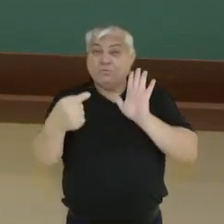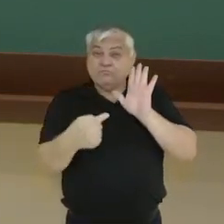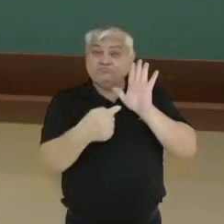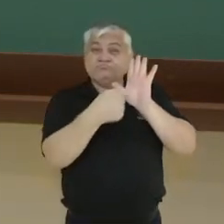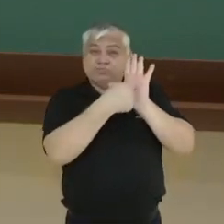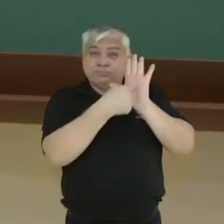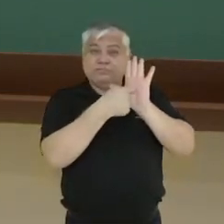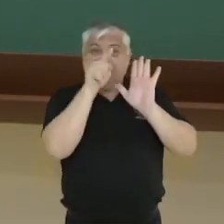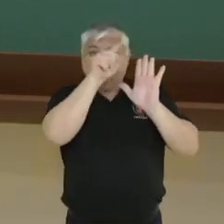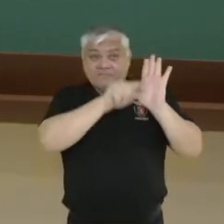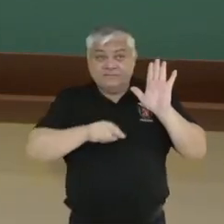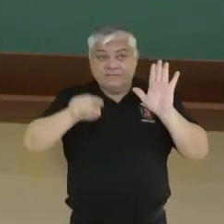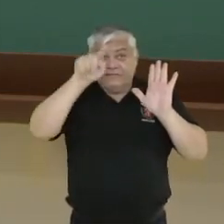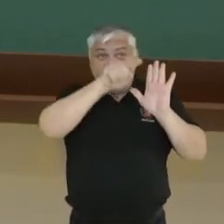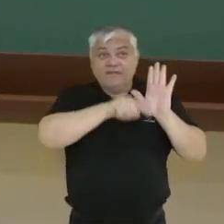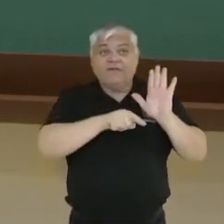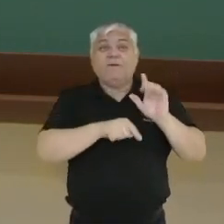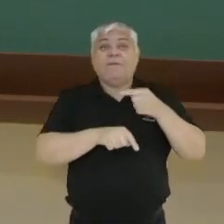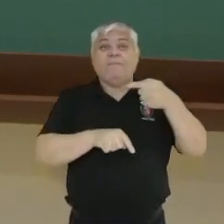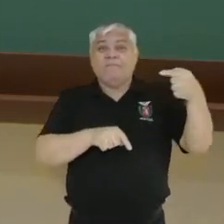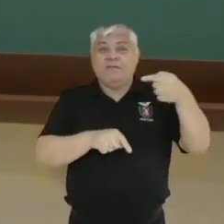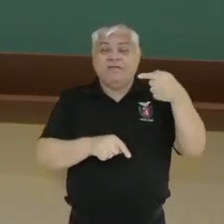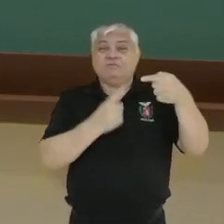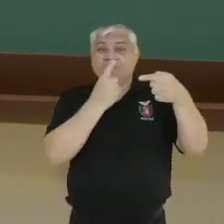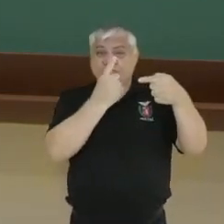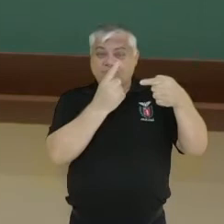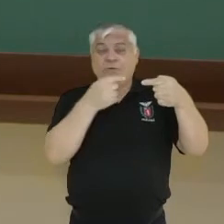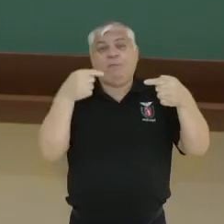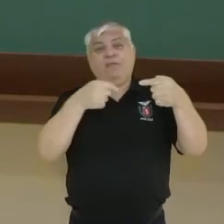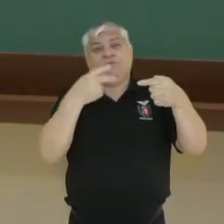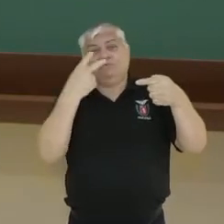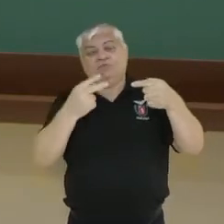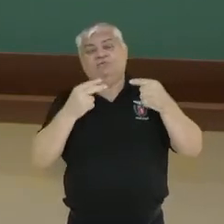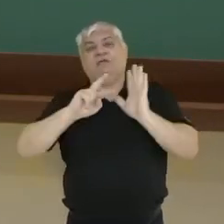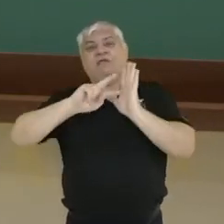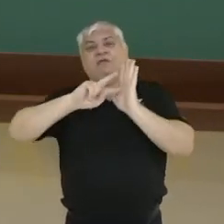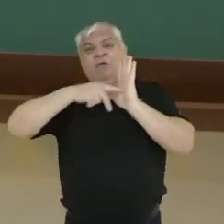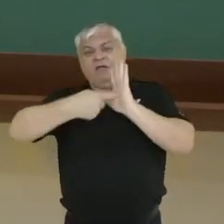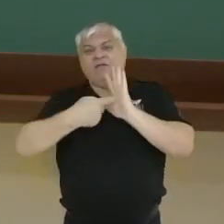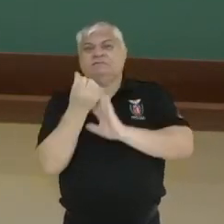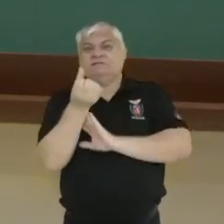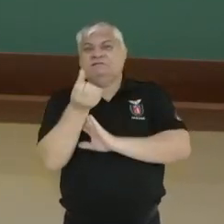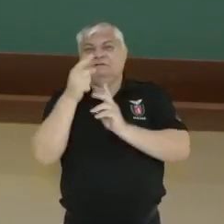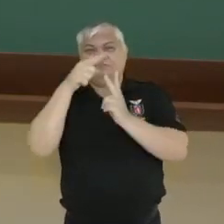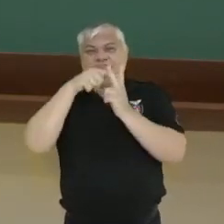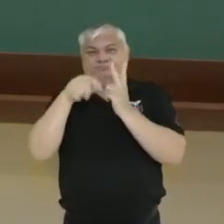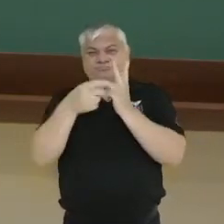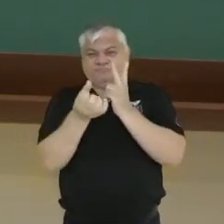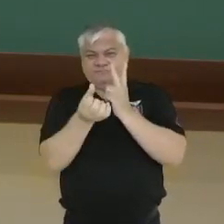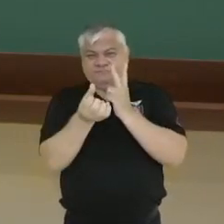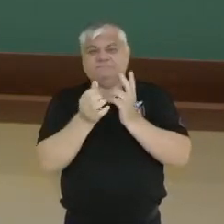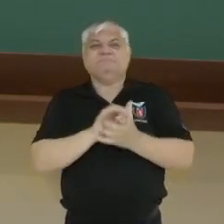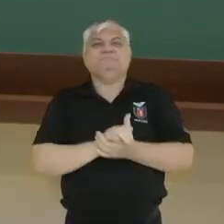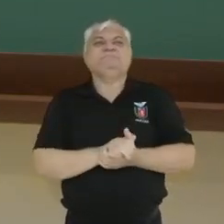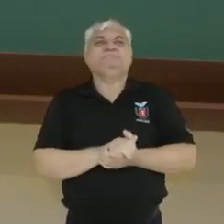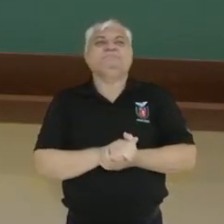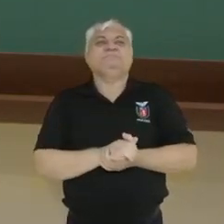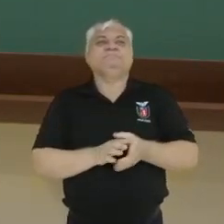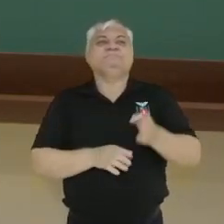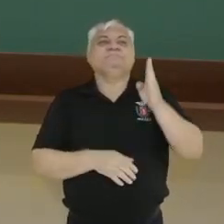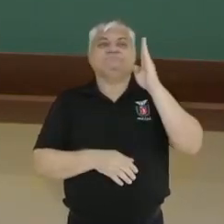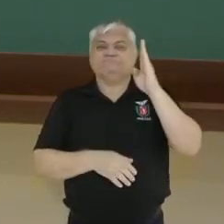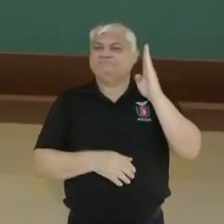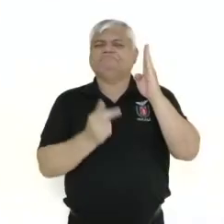desta circunferência vale menos 1 e menos 2, e o raio, raiz de 6. Tranquilo? Na letra B,